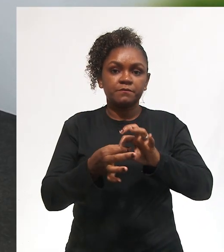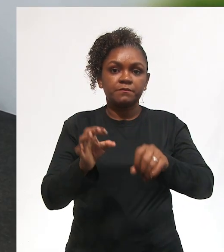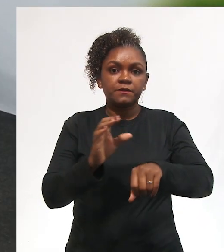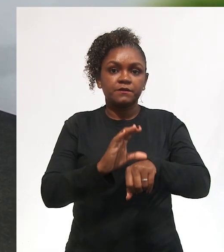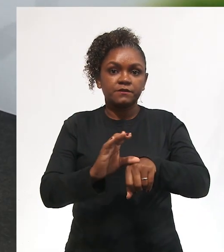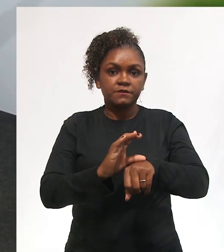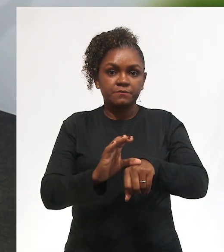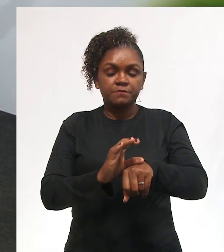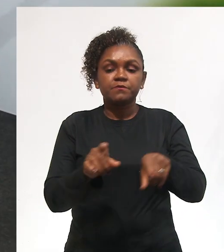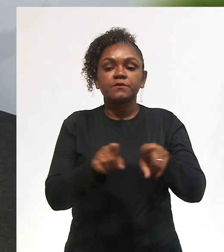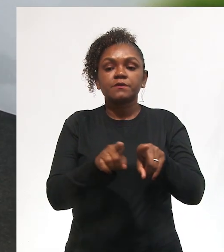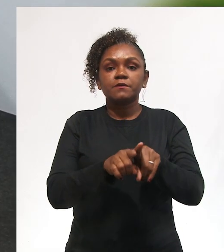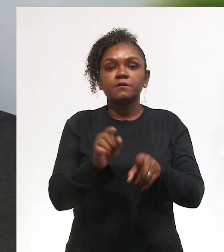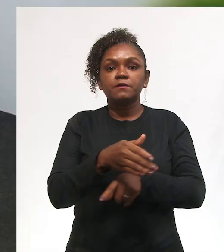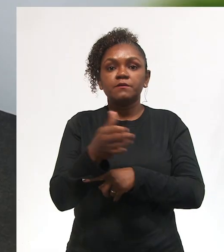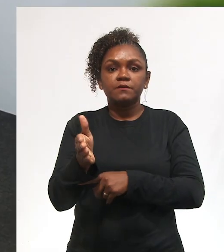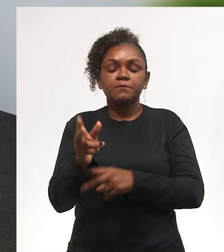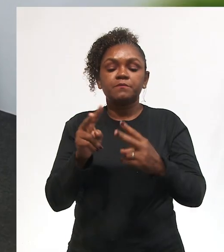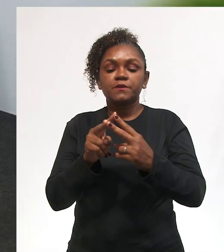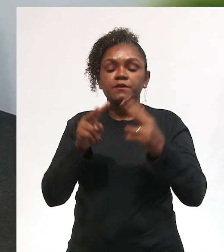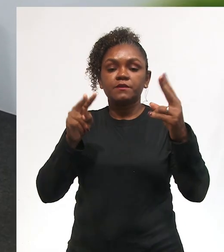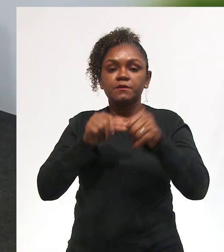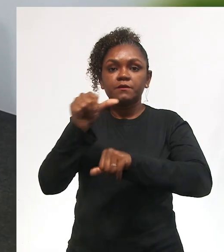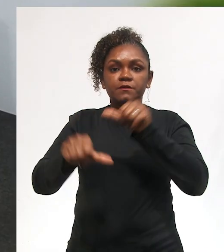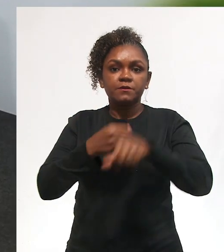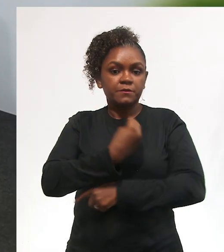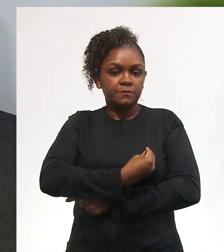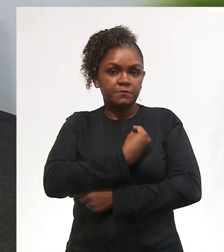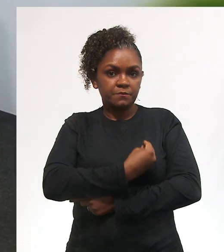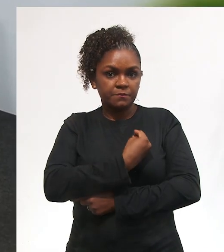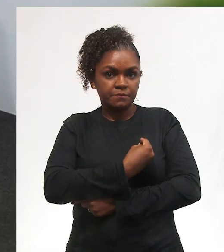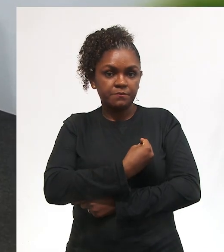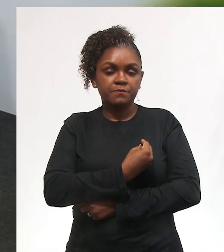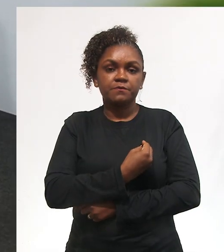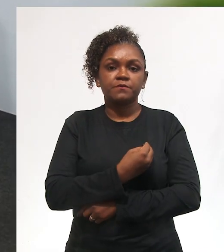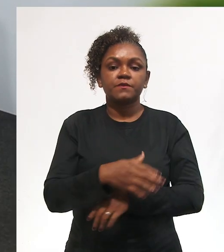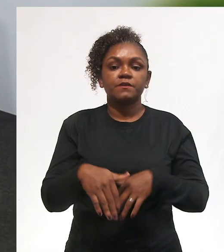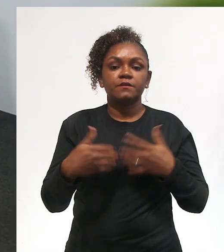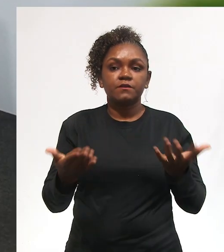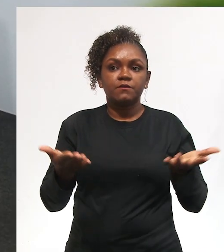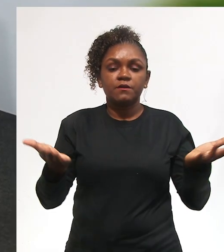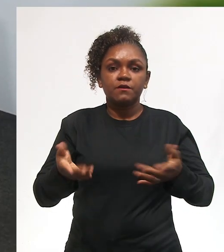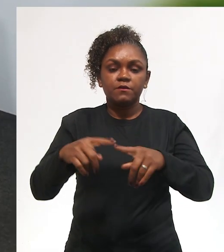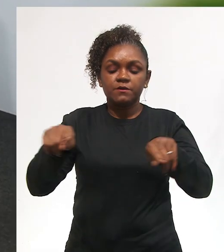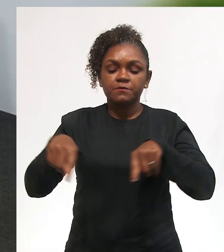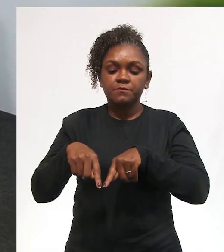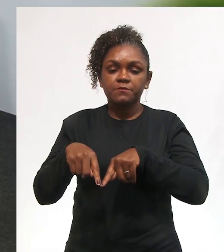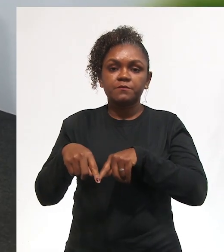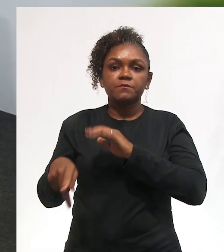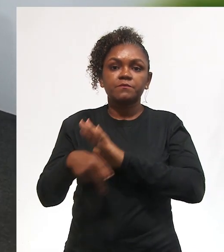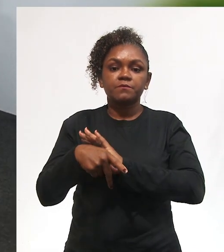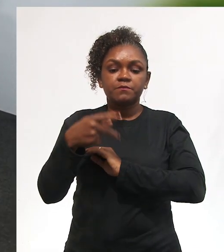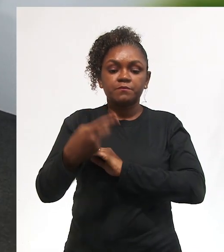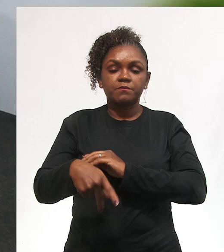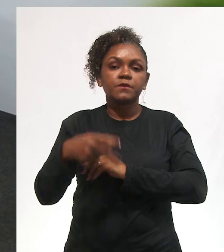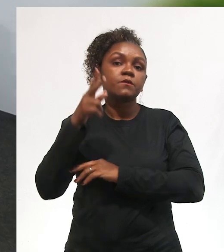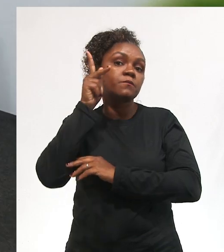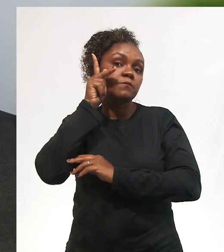e do meu lado esquerdo tem EAD Mudando Realidades. Estou no Instituto Federal de Rondônia, em Porto